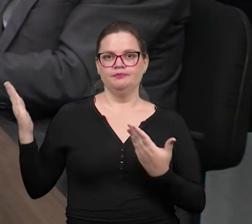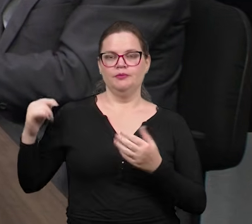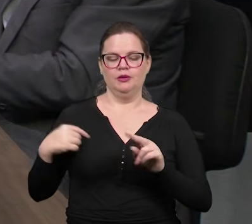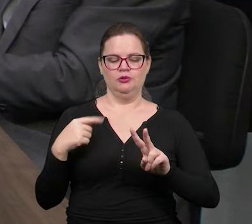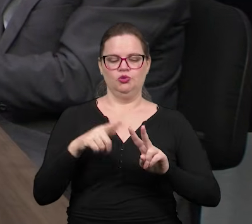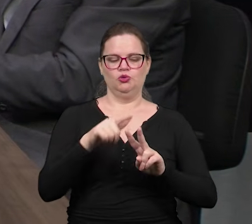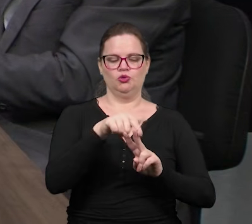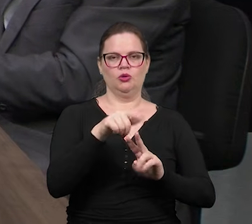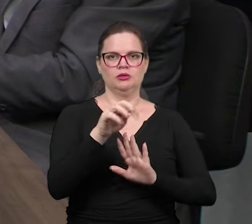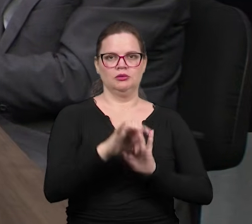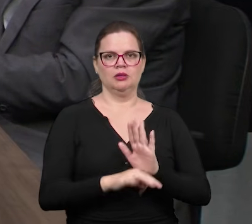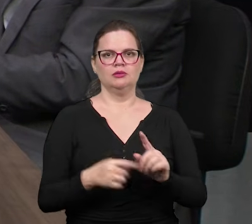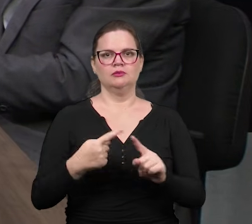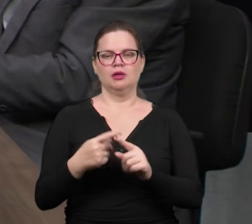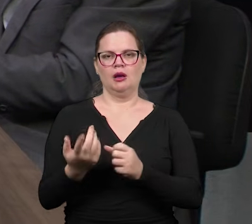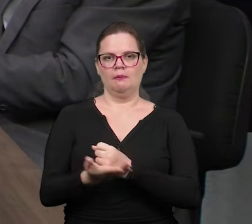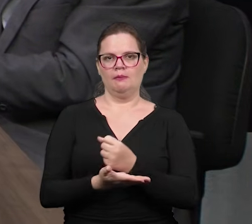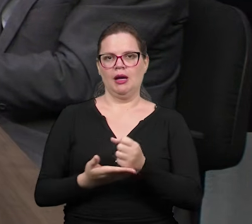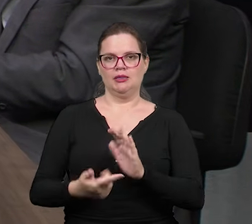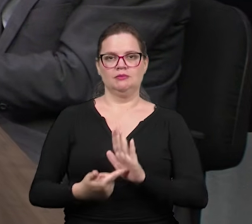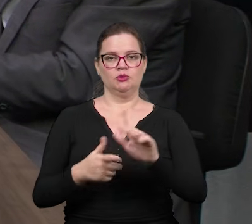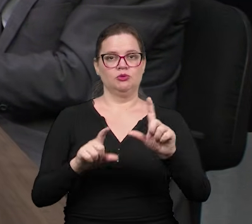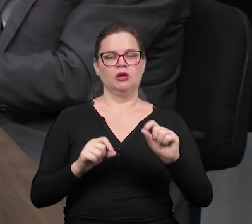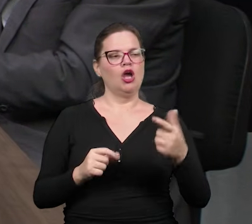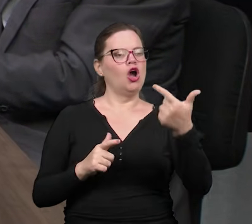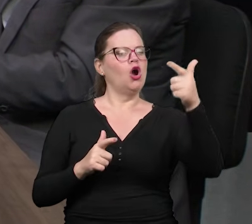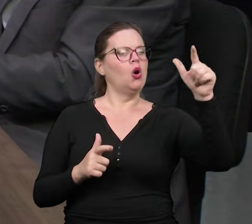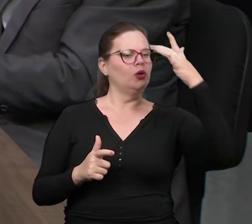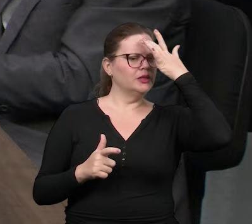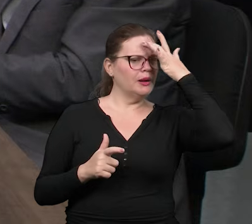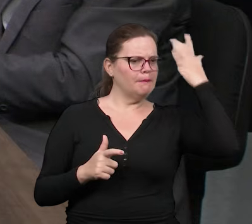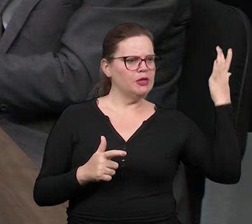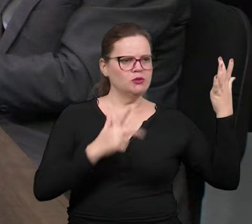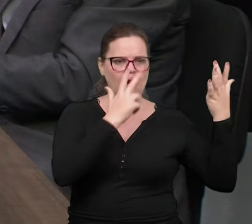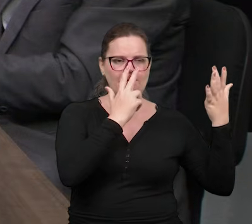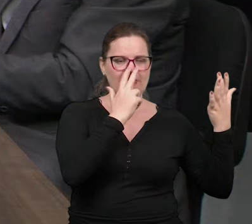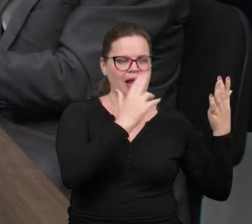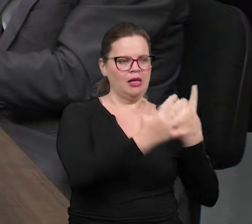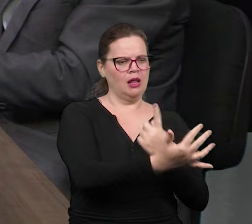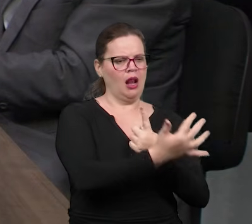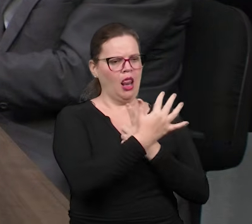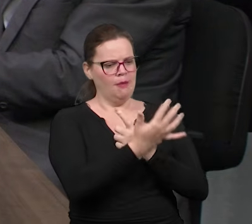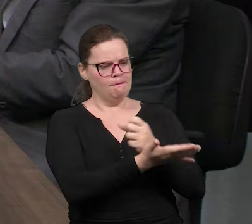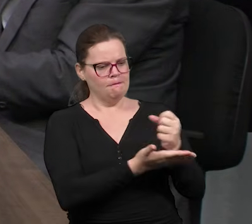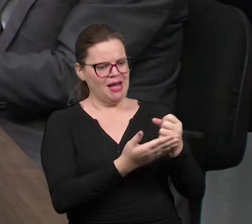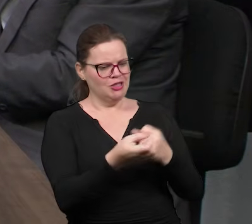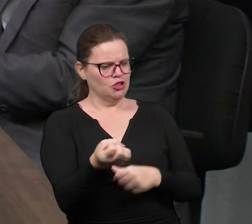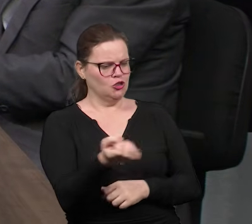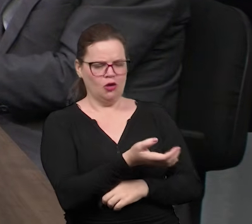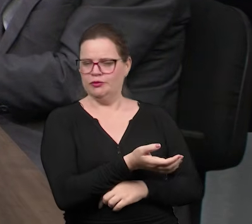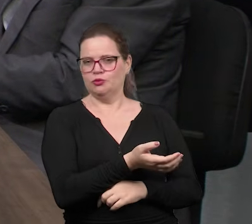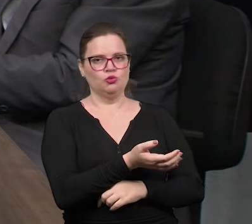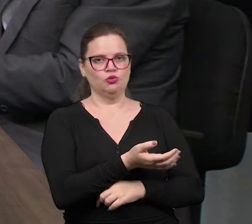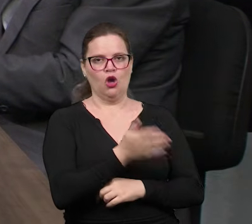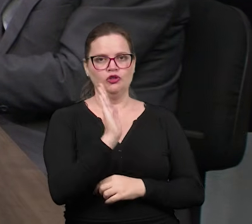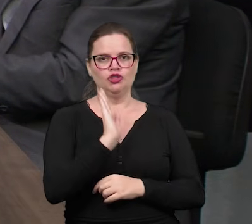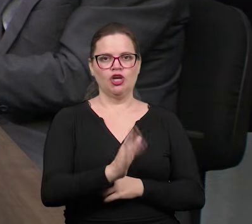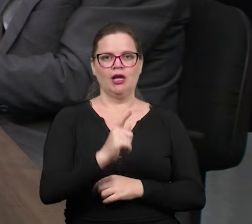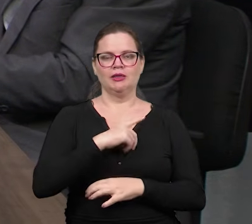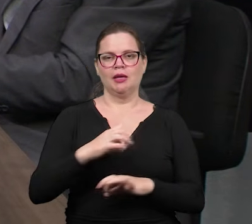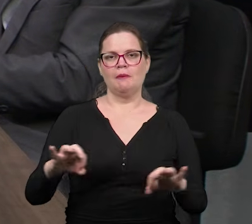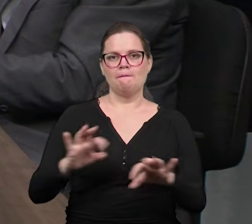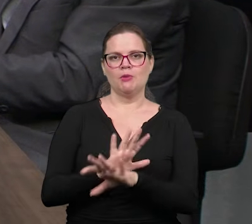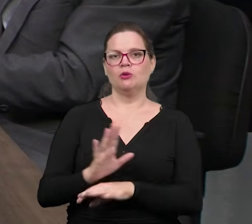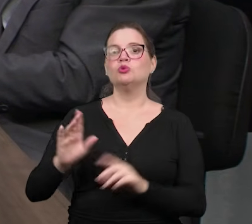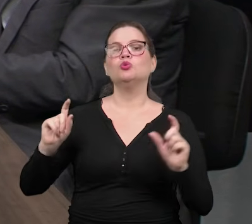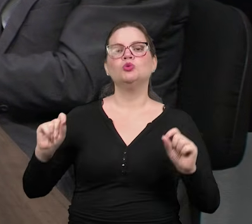pôr outro fundamento além daquele que já está posto, o qual é Jesus Cristo. Está em 1 Coríntios 3:11. E aí fala